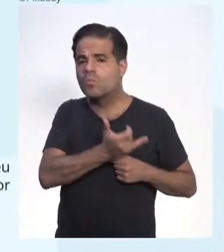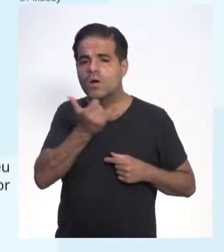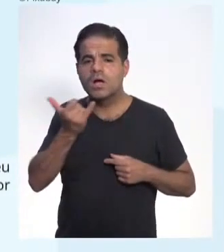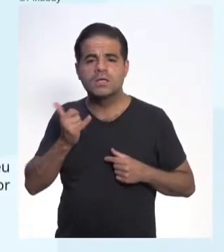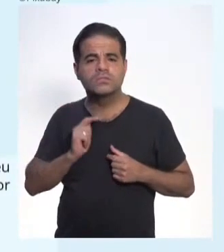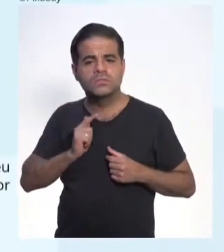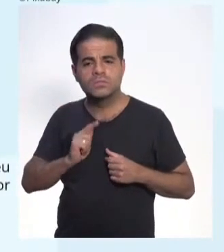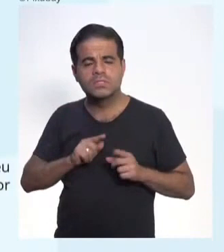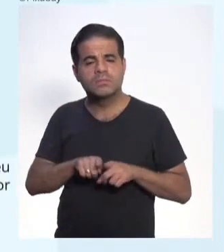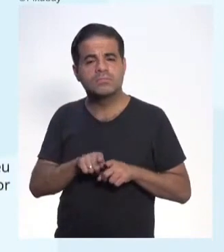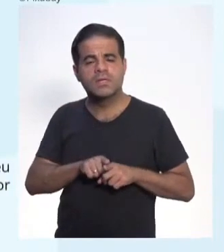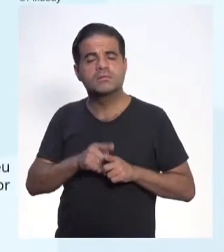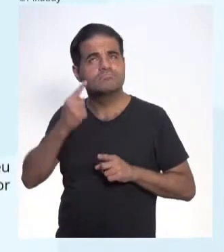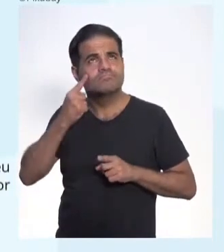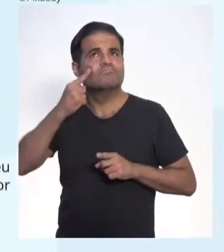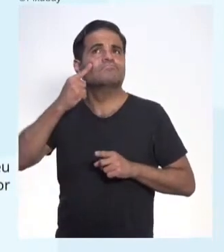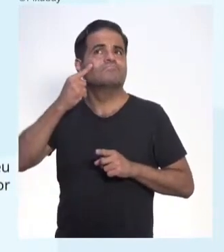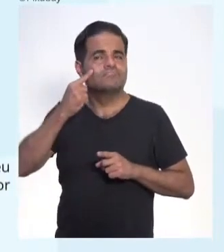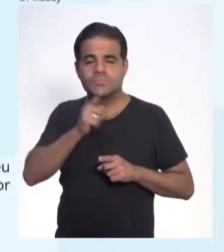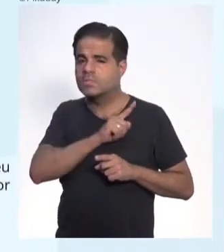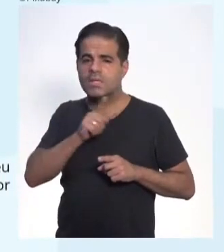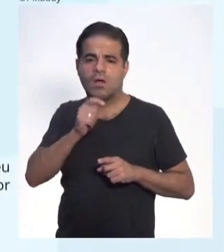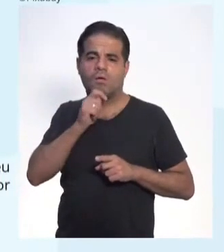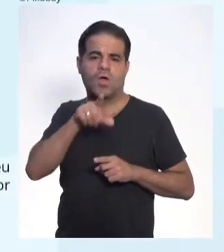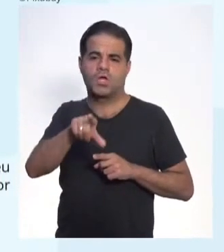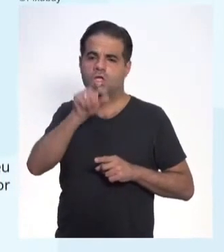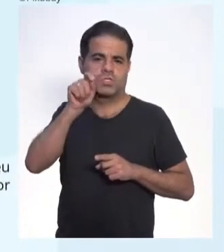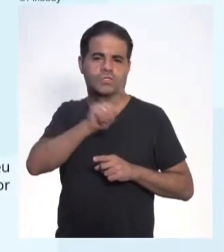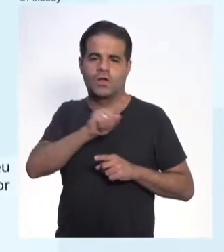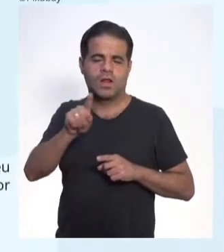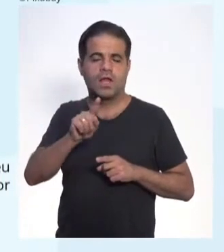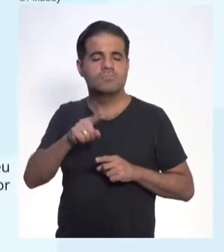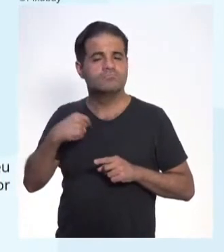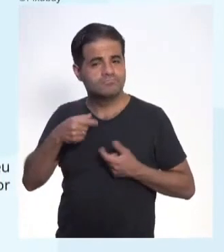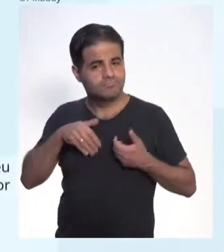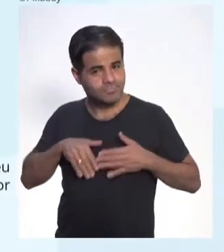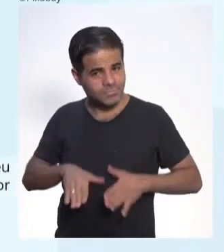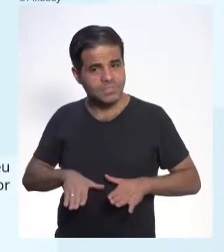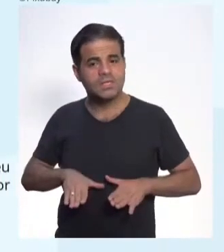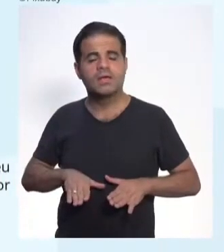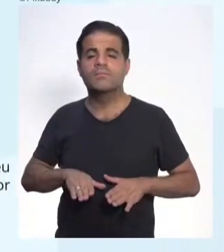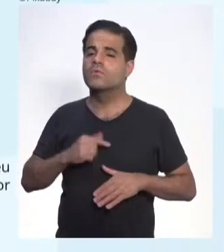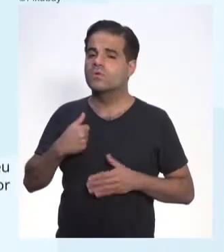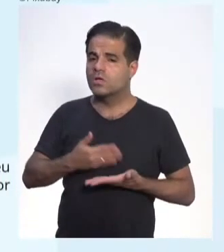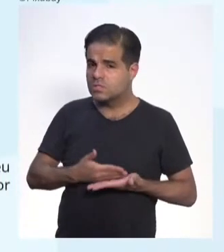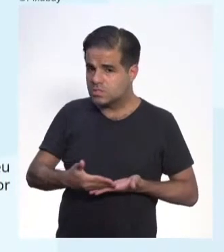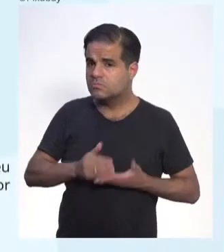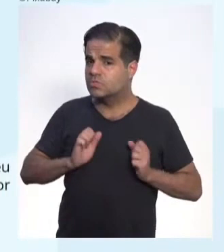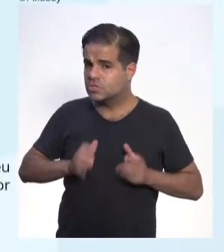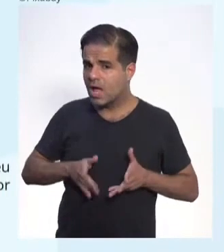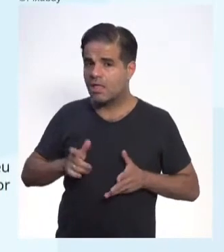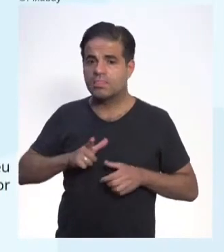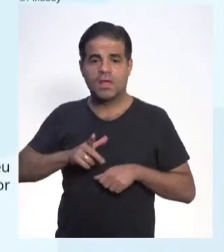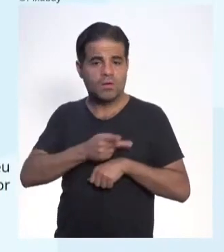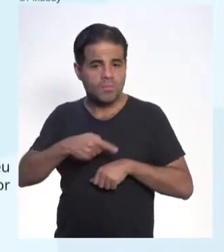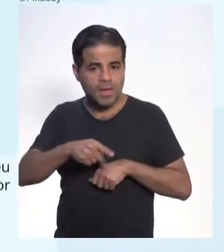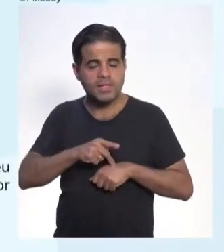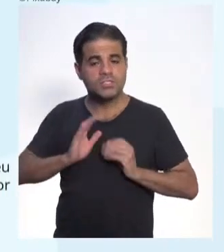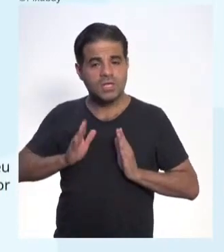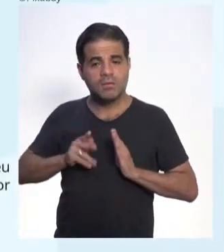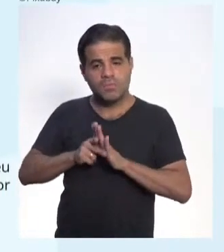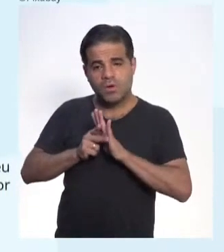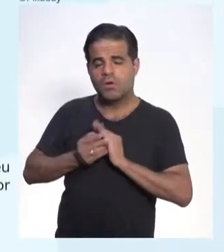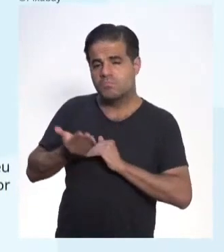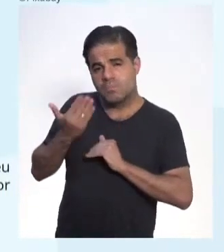também aquilo que nós não escolhemos, né, quando nascemos, né? Quando nascemos já existe um país que nós moramos,